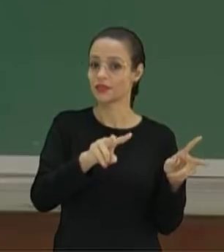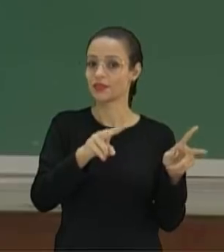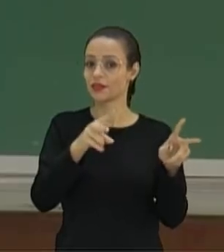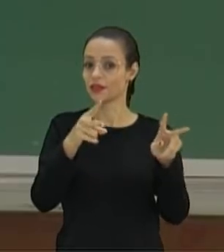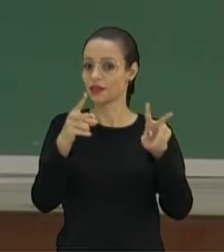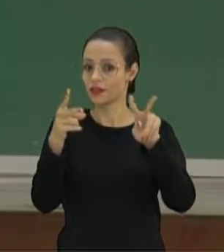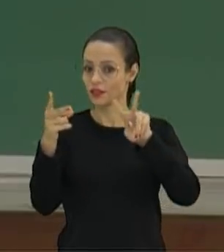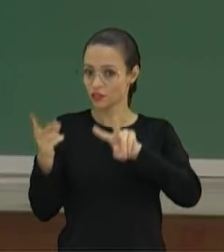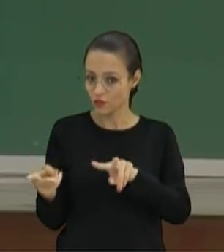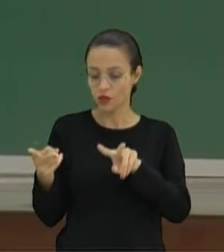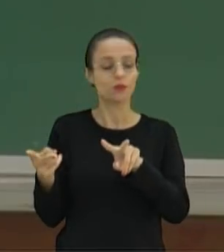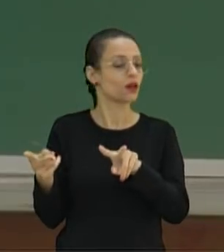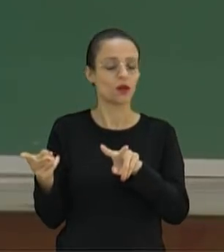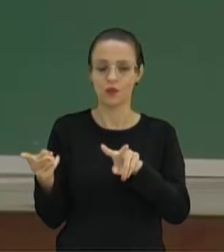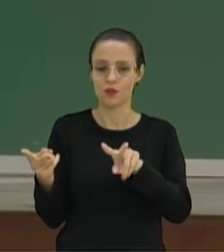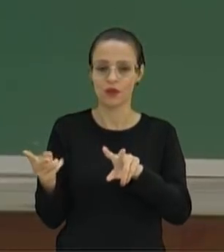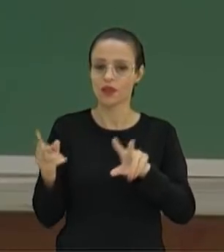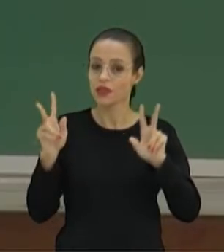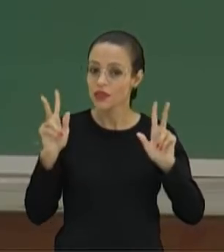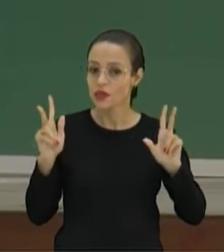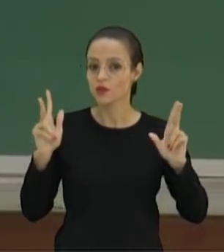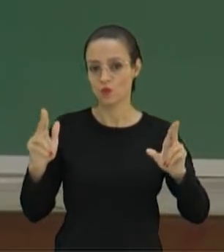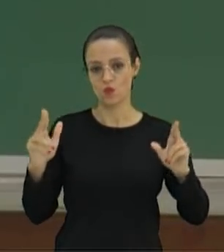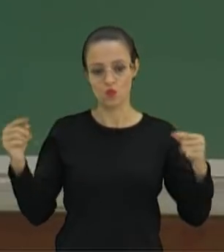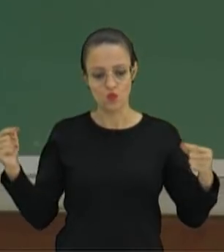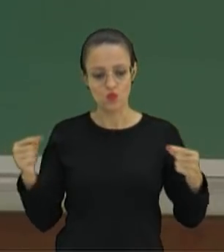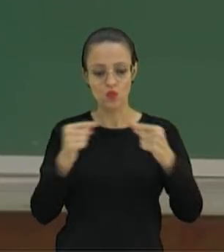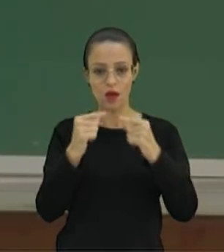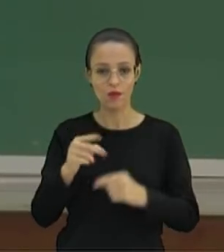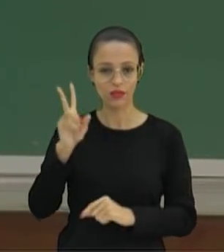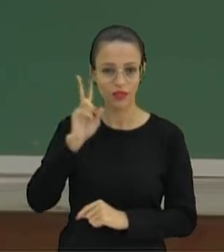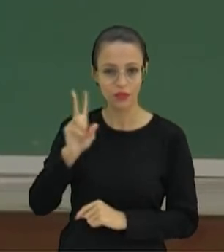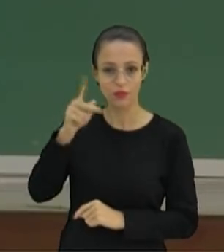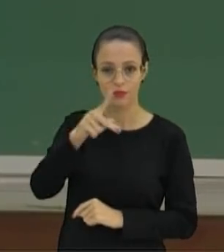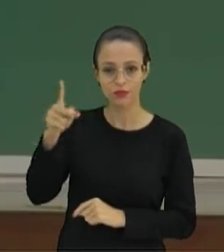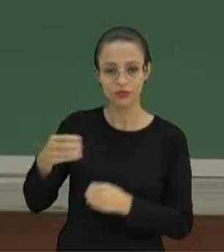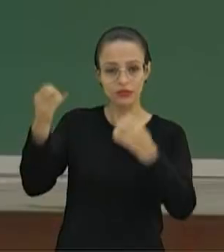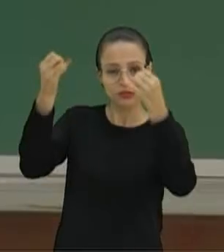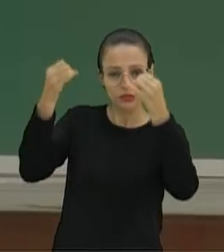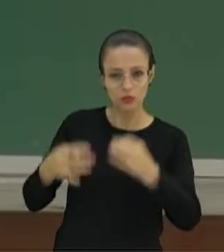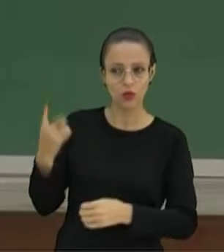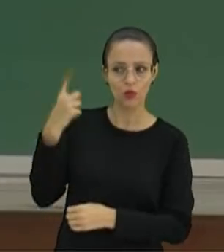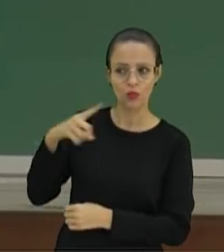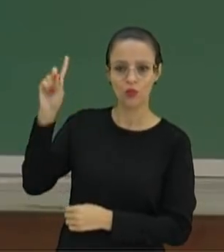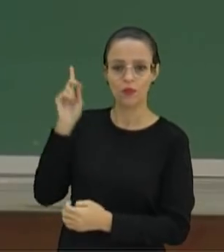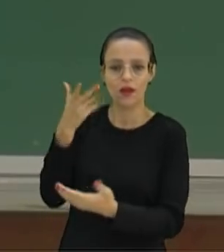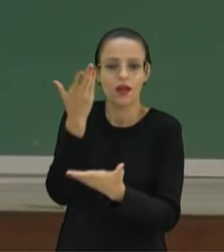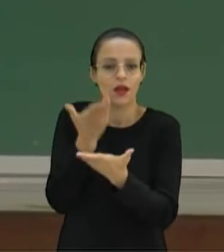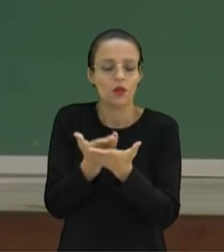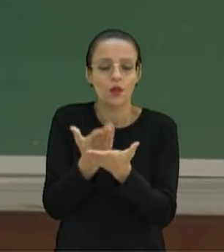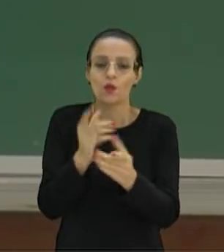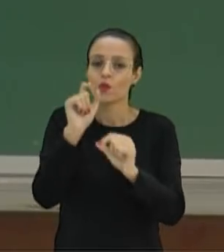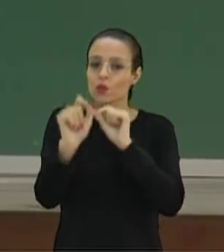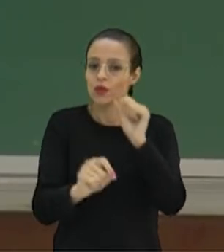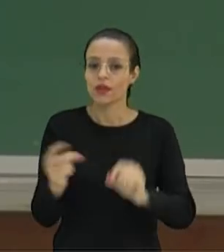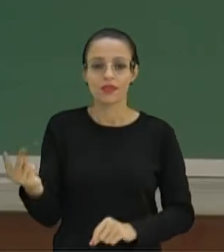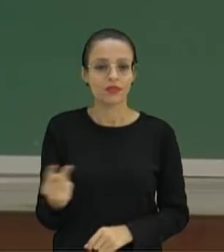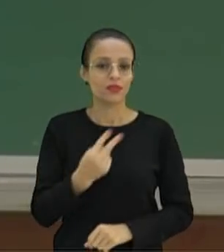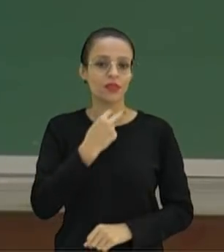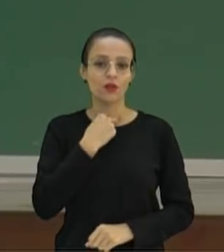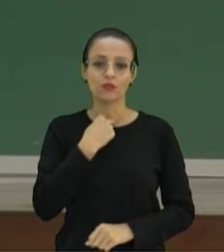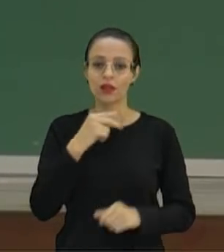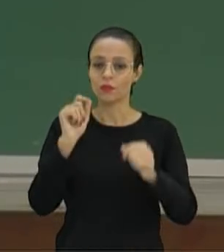transformar as unidades para elas ficarem iguais. Lembra que a prof falou lá na outra aula que não tem como eu